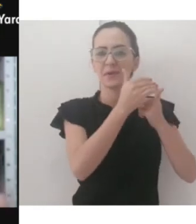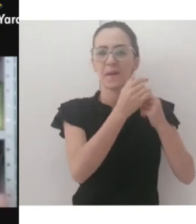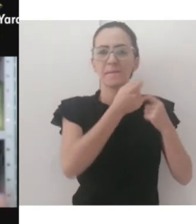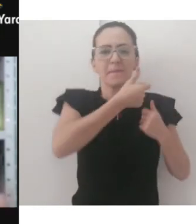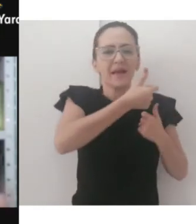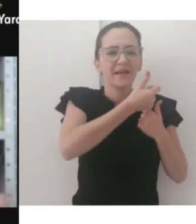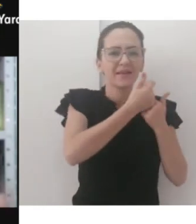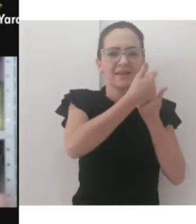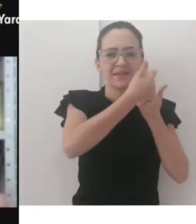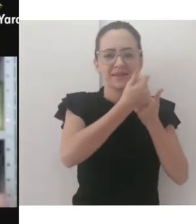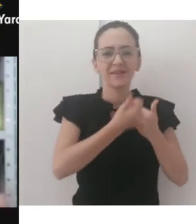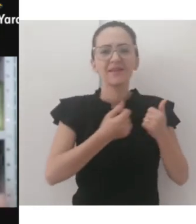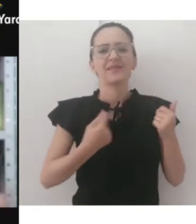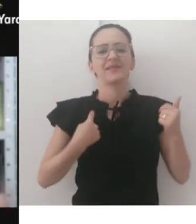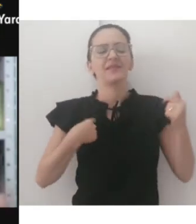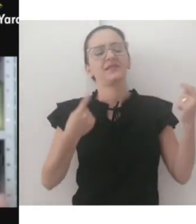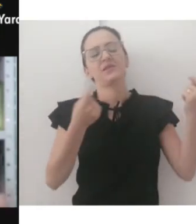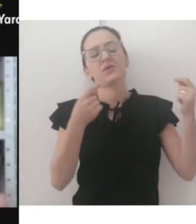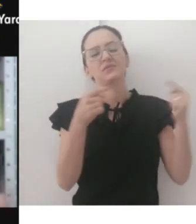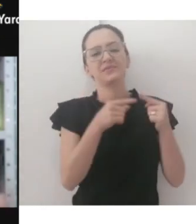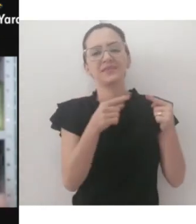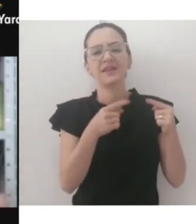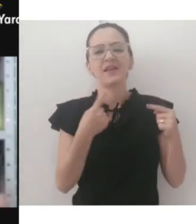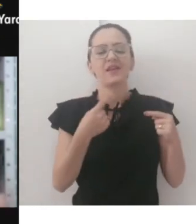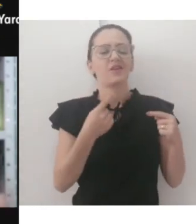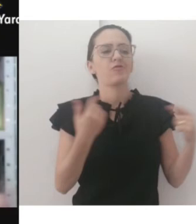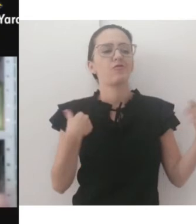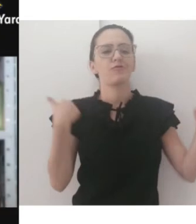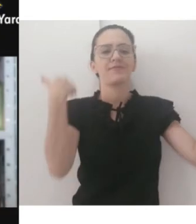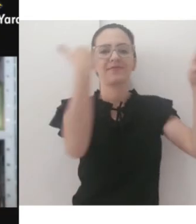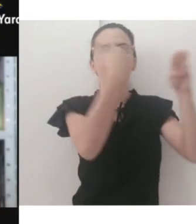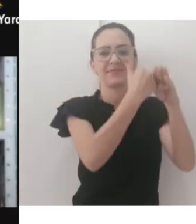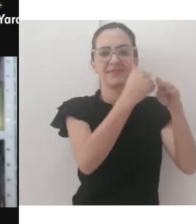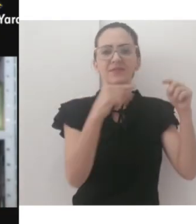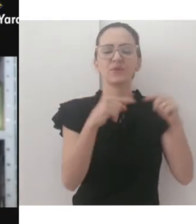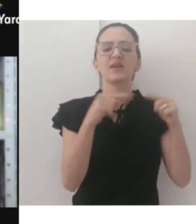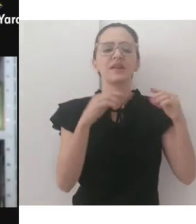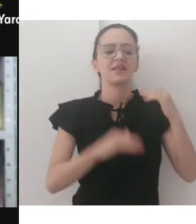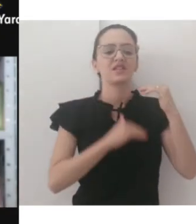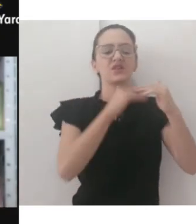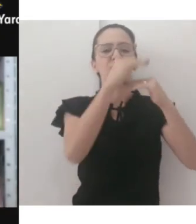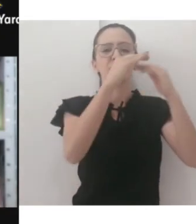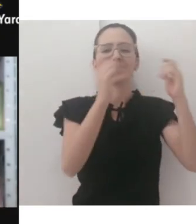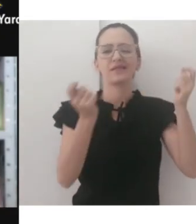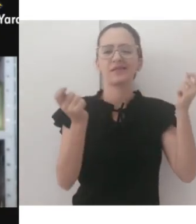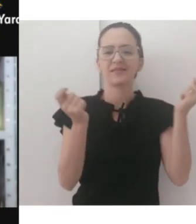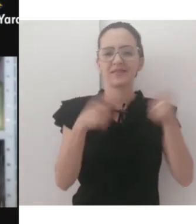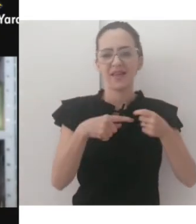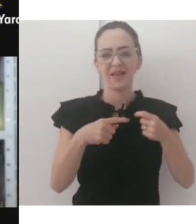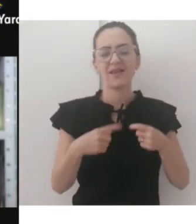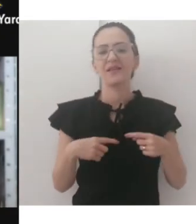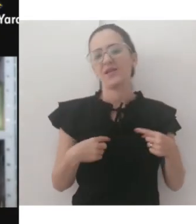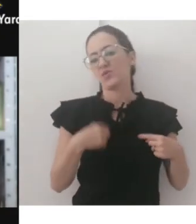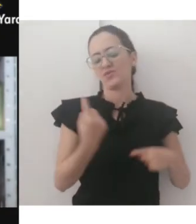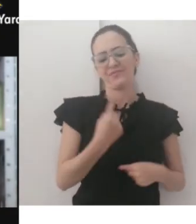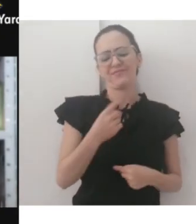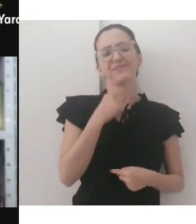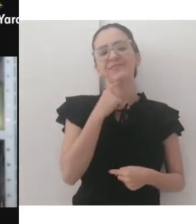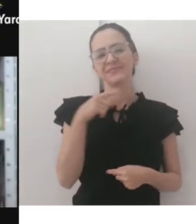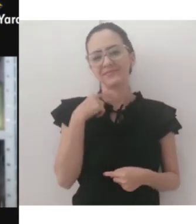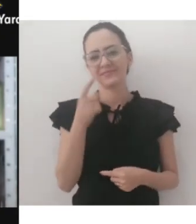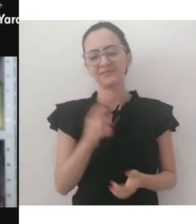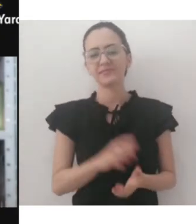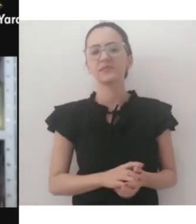Desenvolvimento proximal mesmo, e ajudar a alcançar o teu nível de desenvolvimento potencial, que é você conseguir